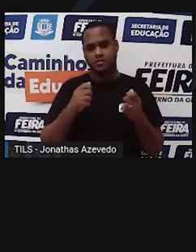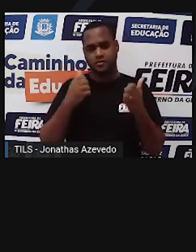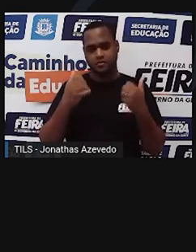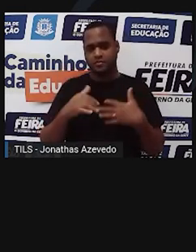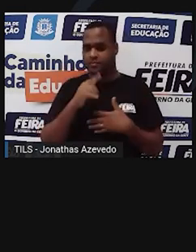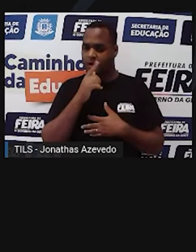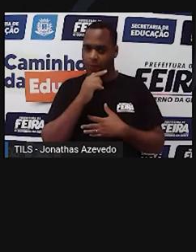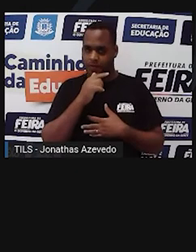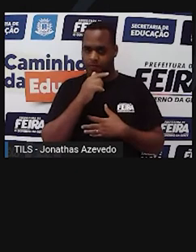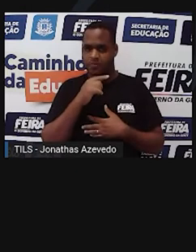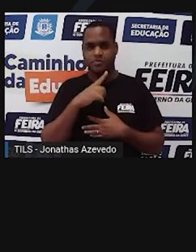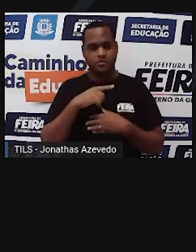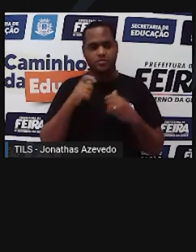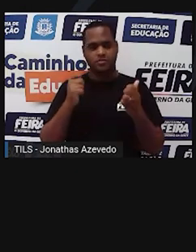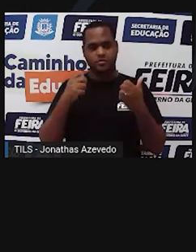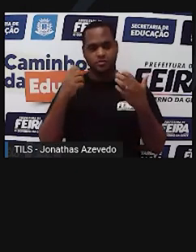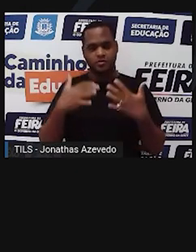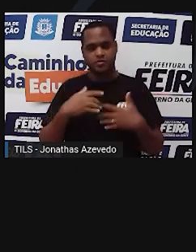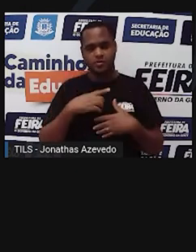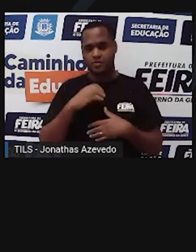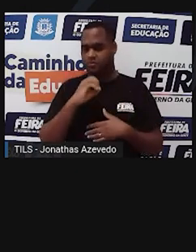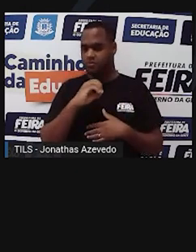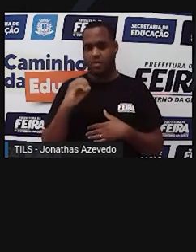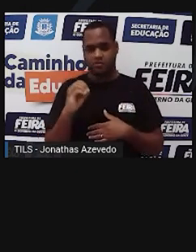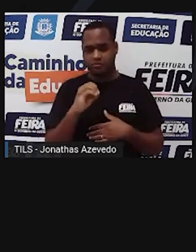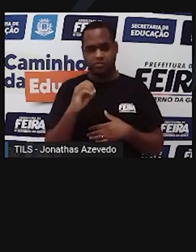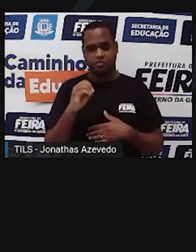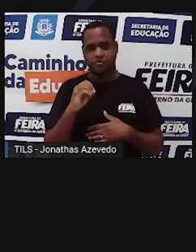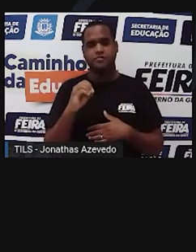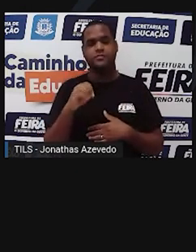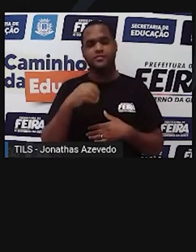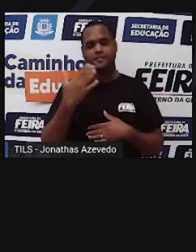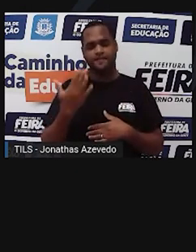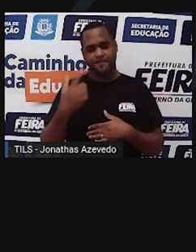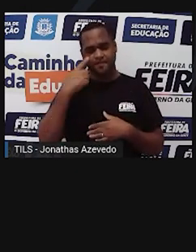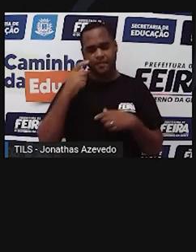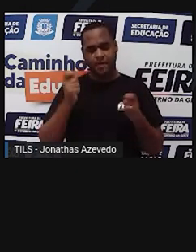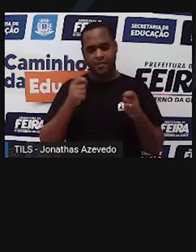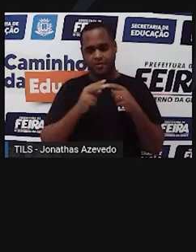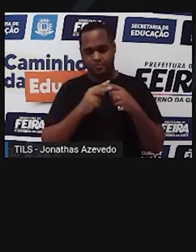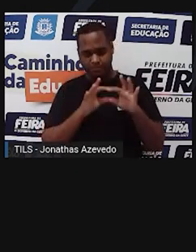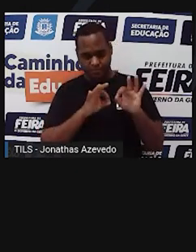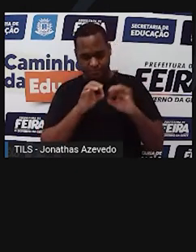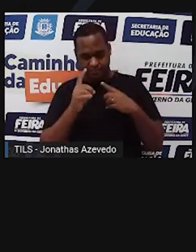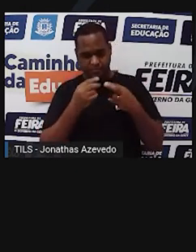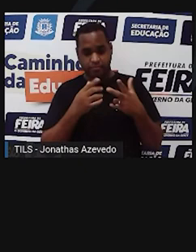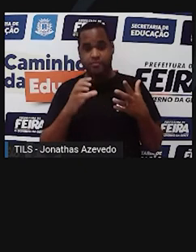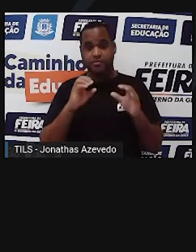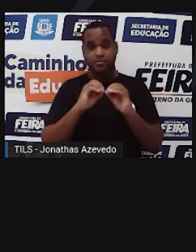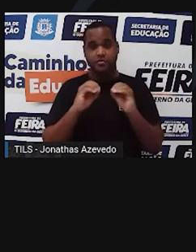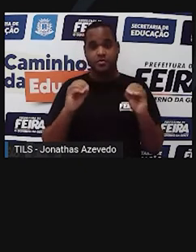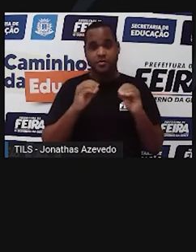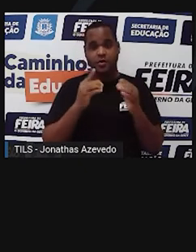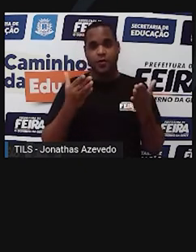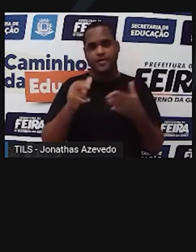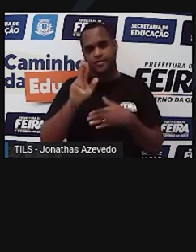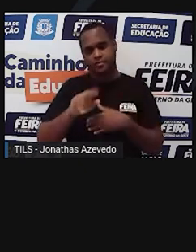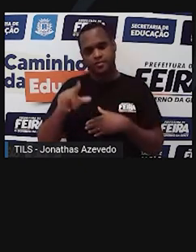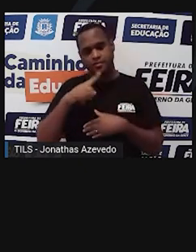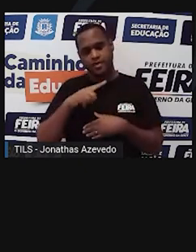e a água tem custo zero, ou seja, um custo operacional baixo, pois as usinas atuais são